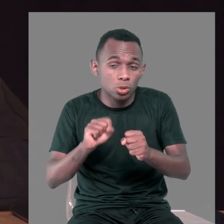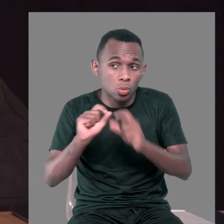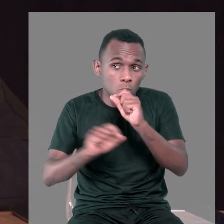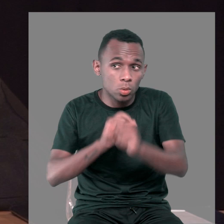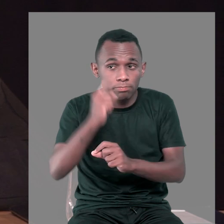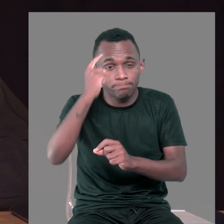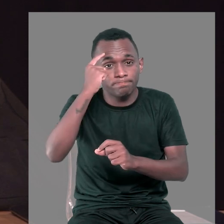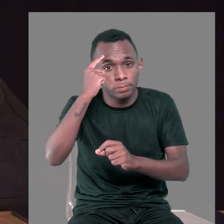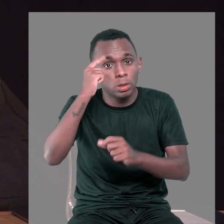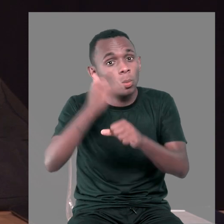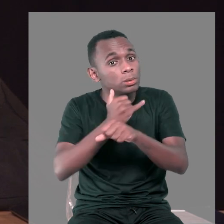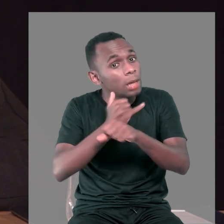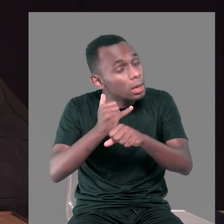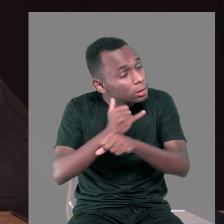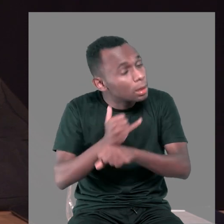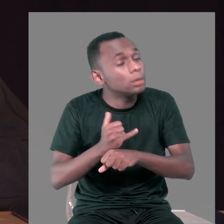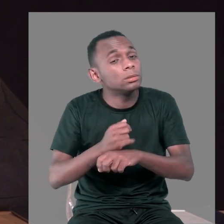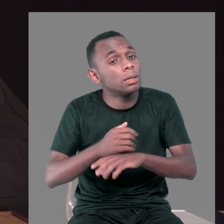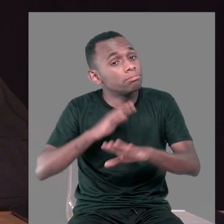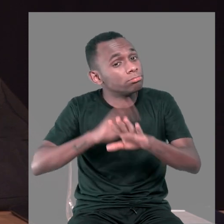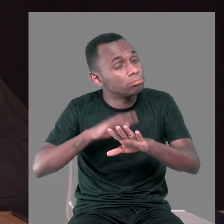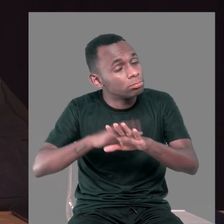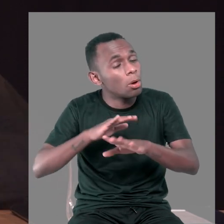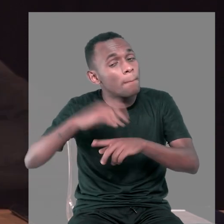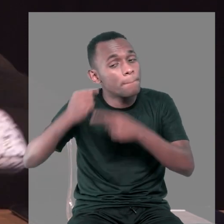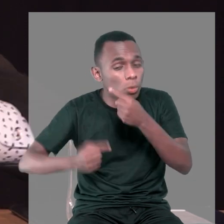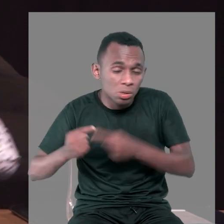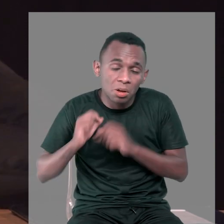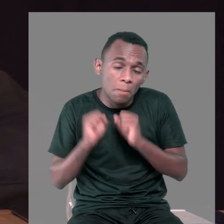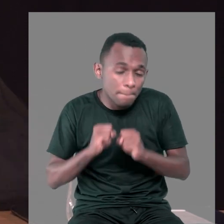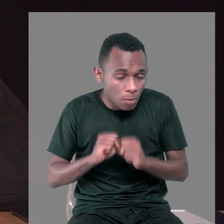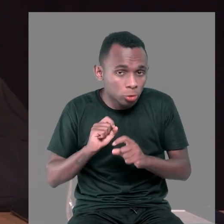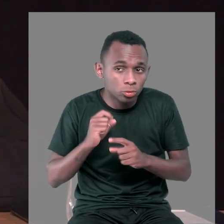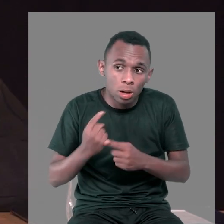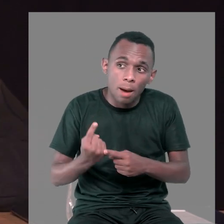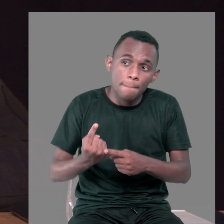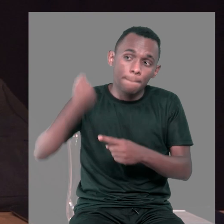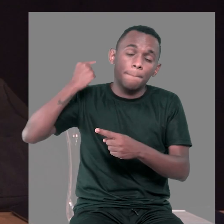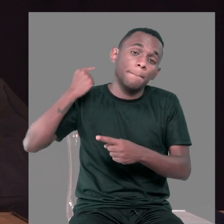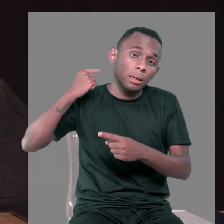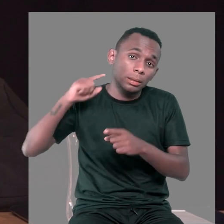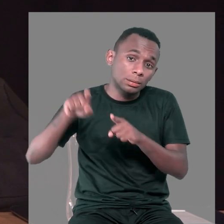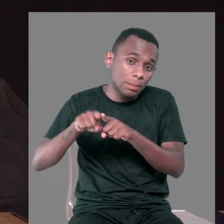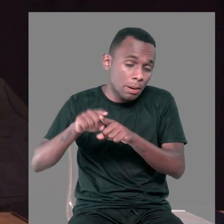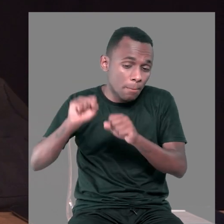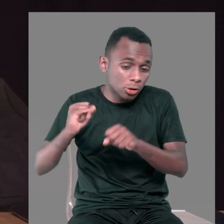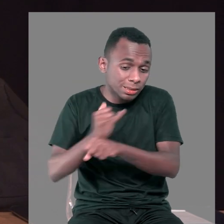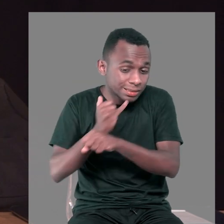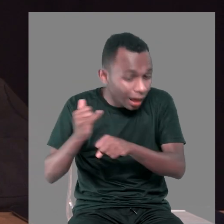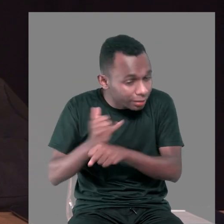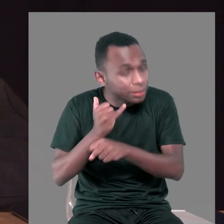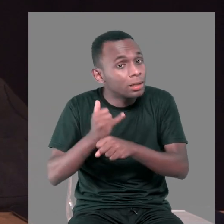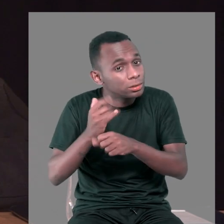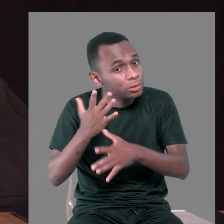esse contexto apropriado, ou seja, aquele em que o passado é considerado, então, a fonte, a partir da qual nós podemos,